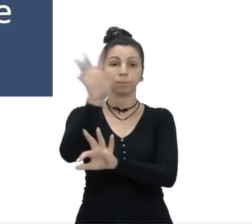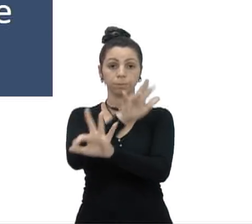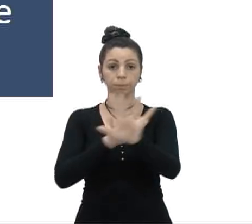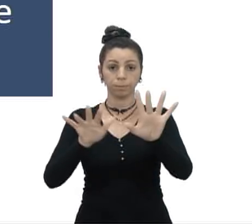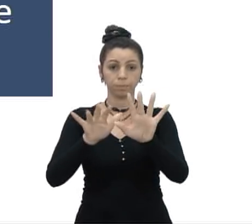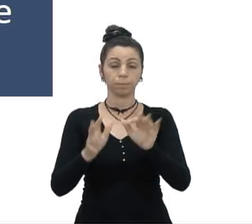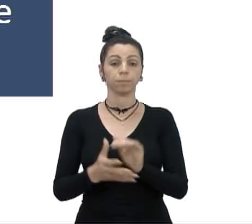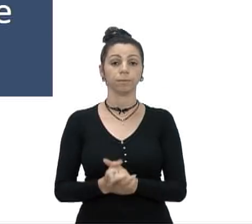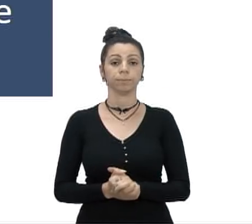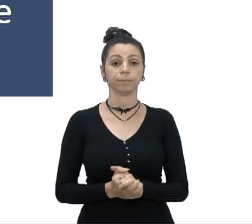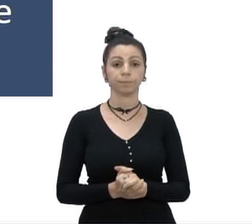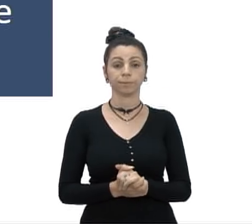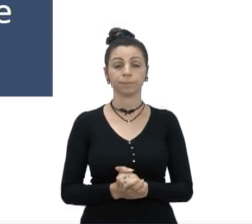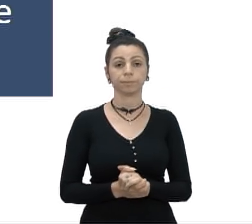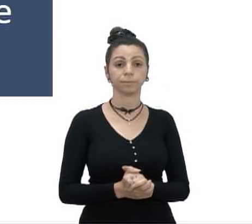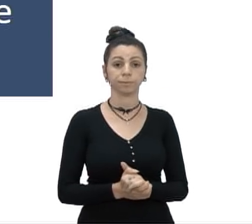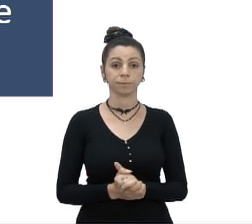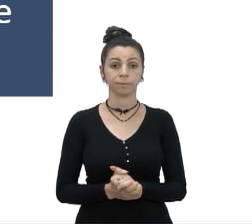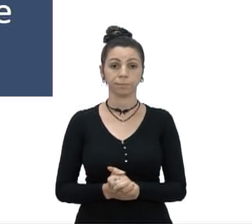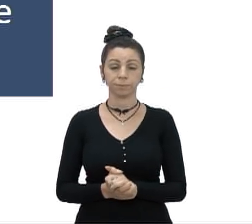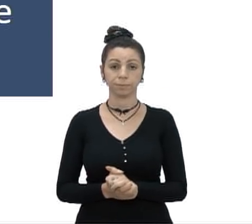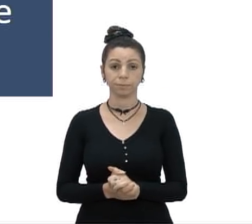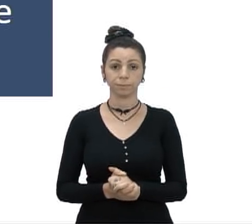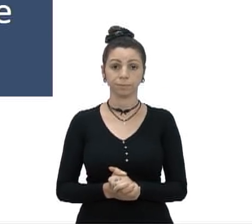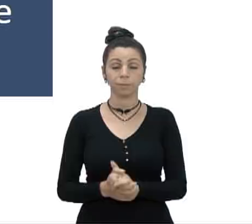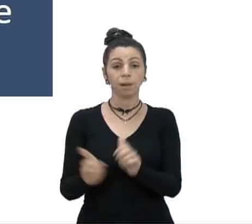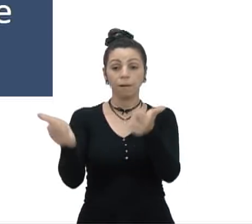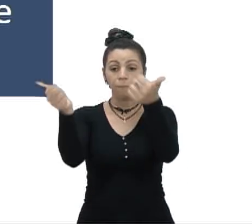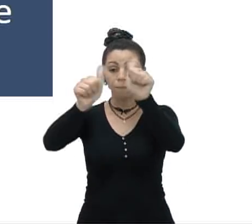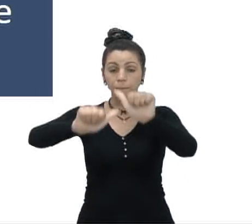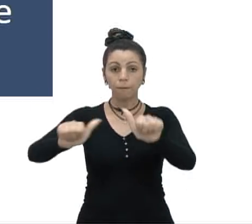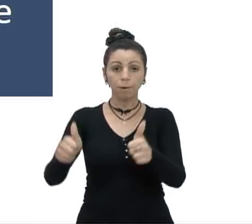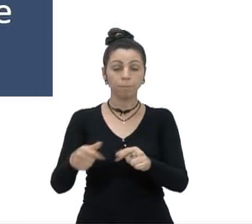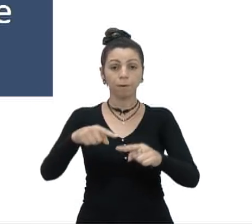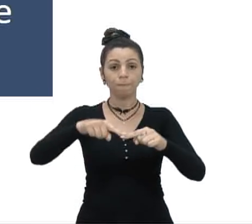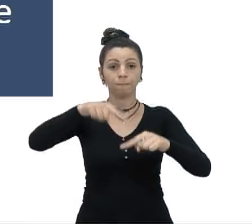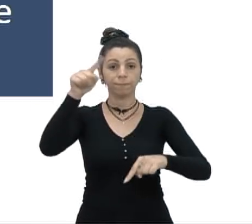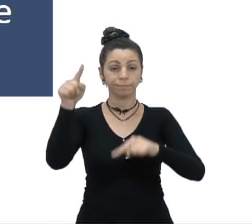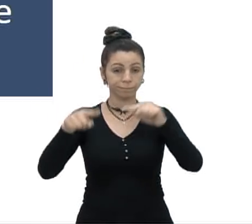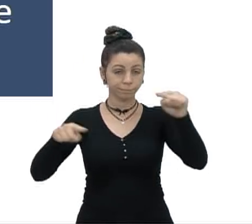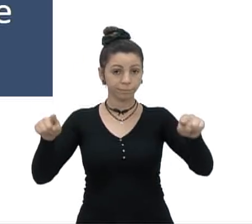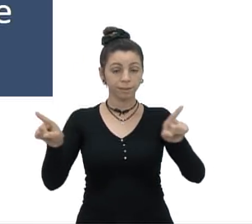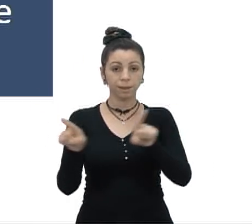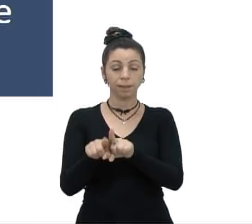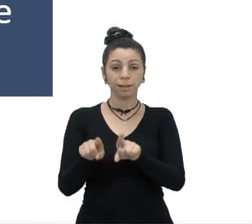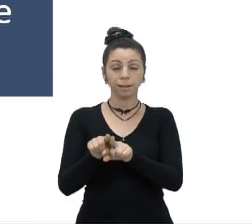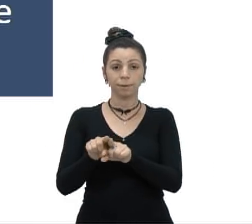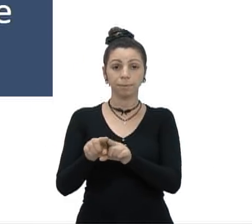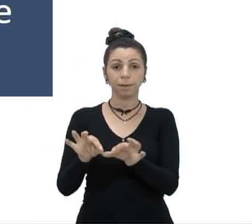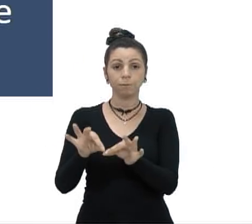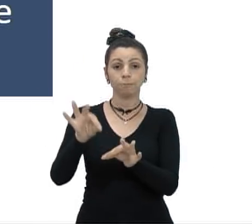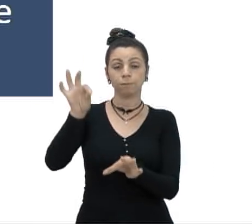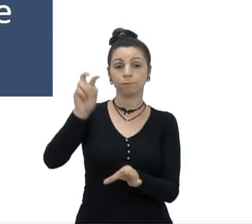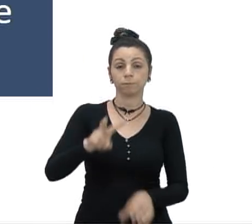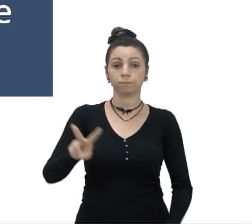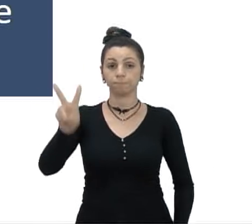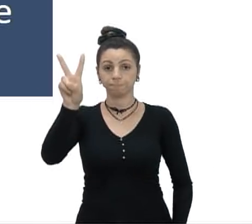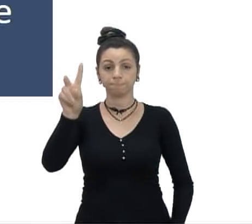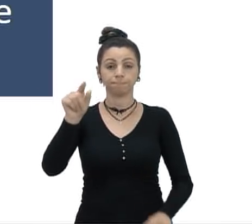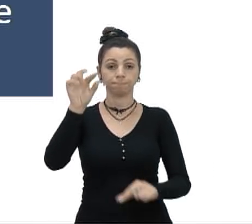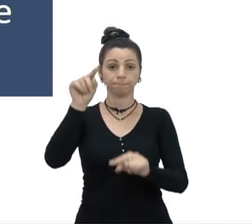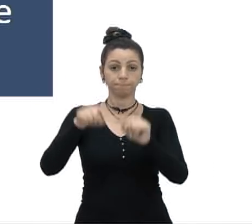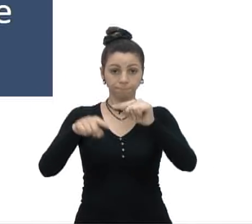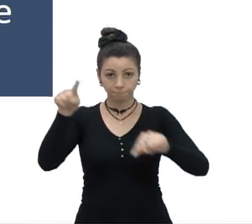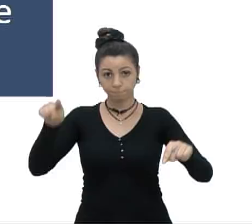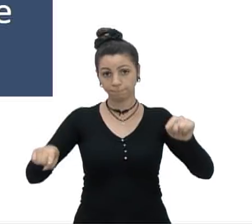estado gasoso. Ele vai ter o quê? Forma variável e também tem volume variável. Então, isso